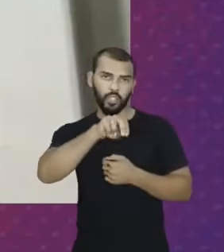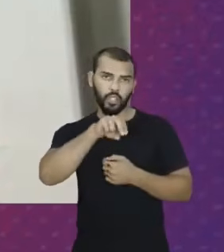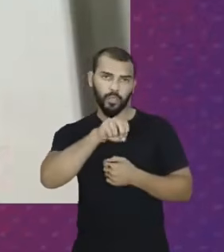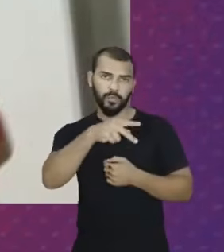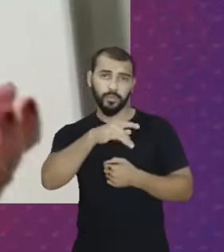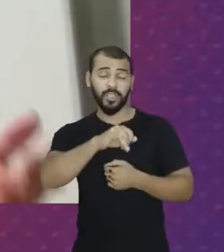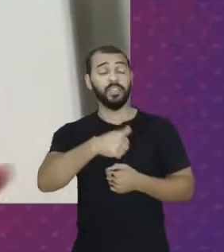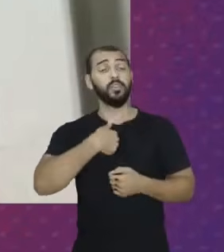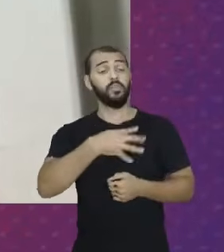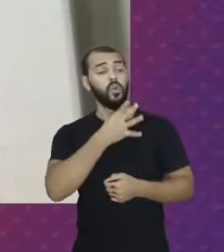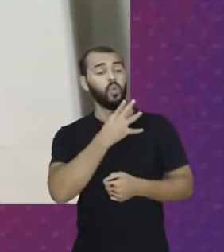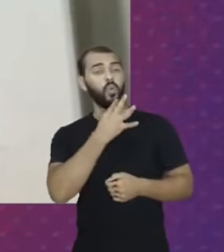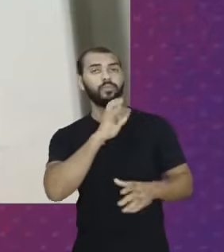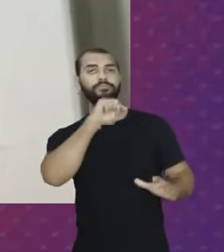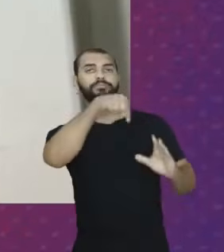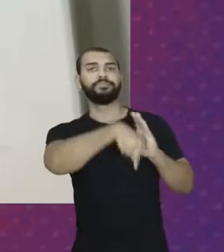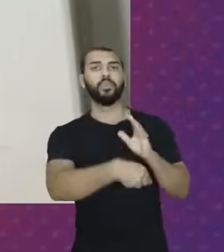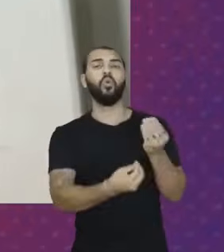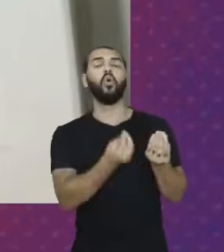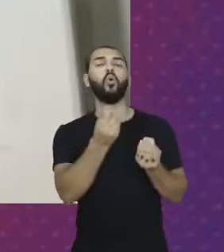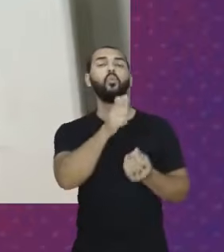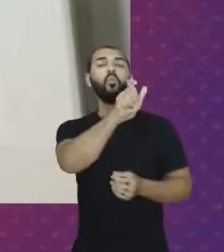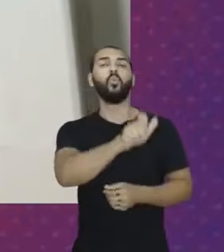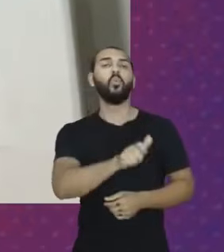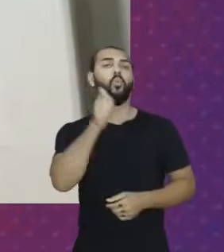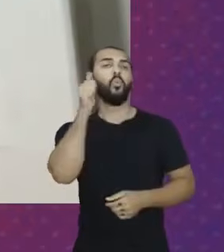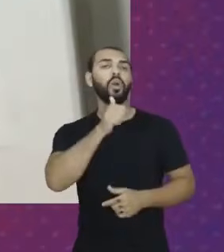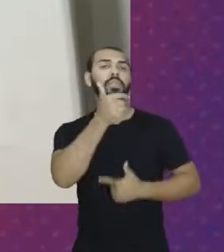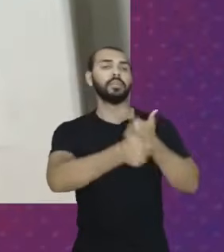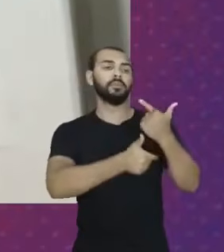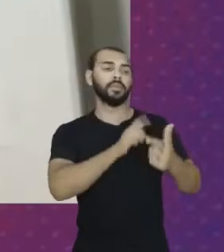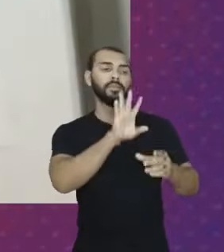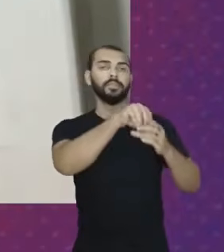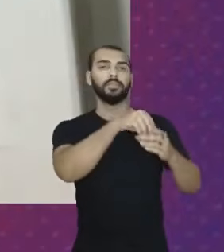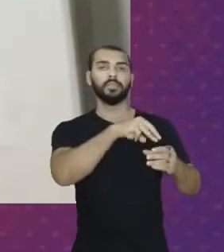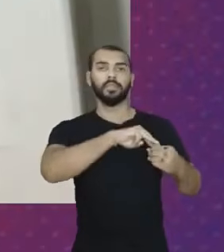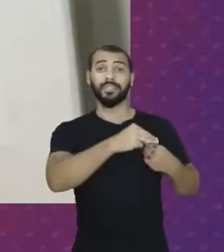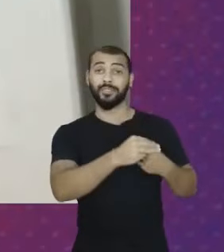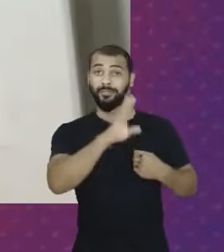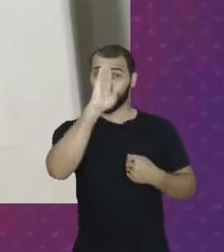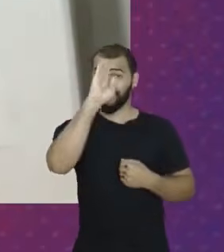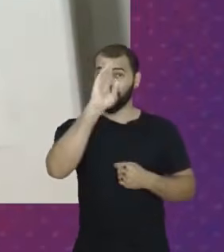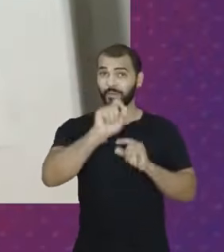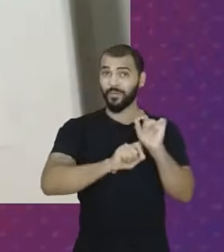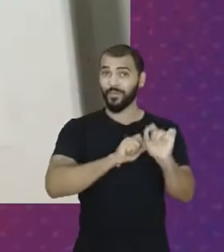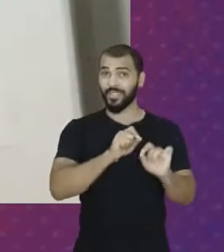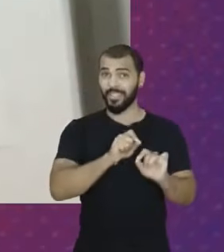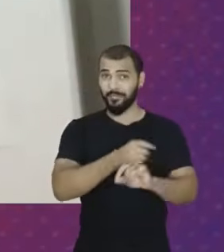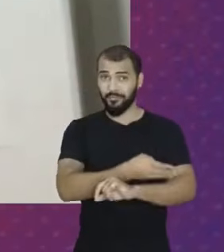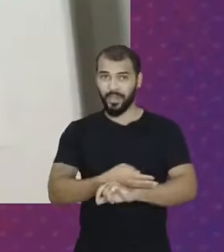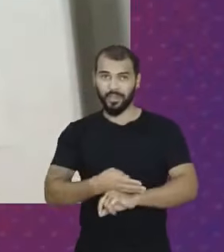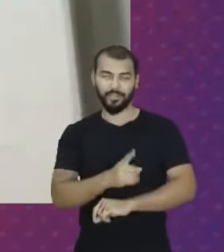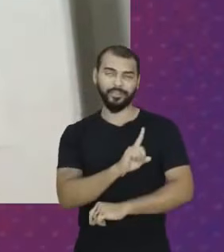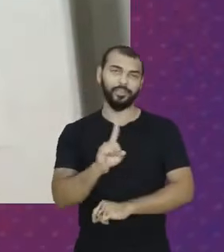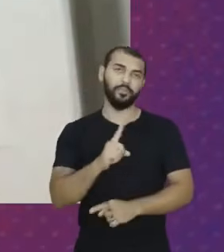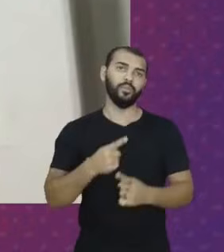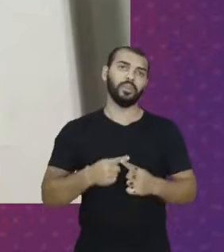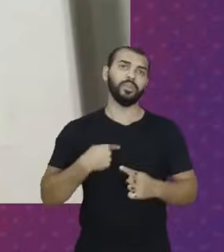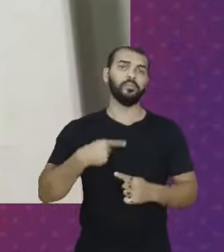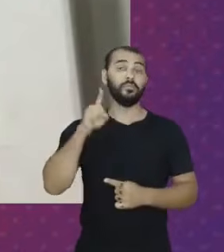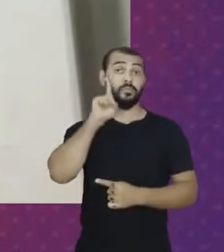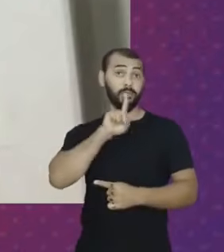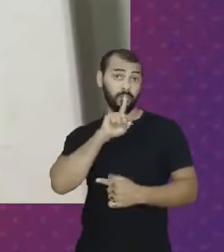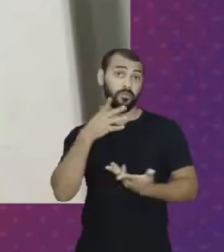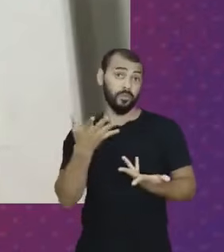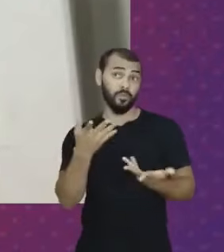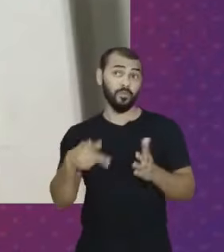mulher trabalhadora nesse município, em especial uma mulher não branca, ou seja, uma mulher parda, que compõe o nosso grupo